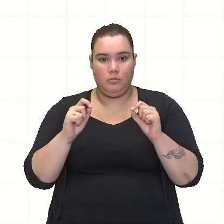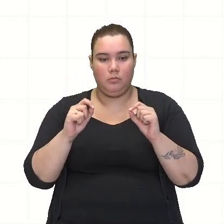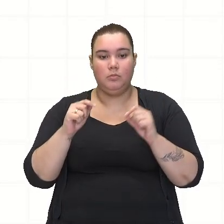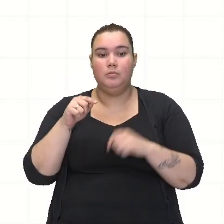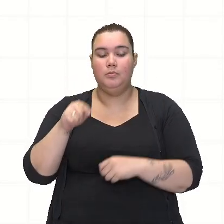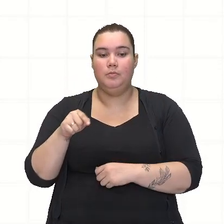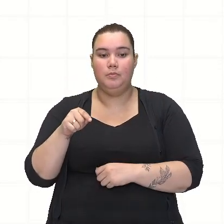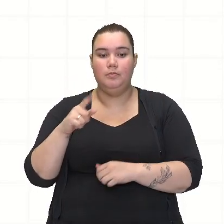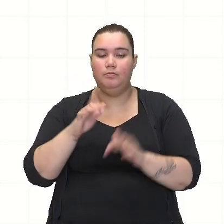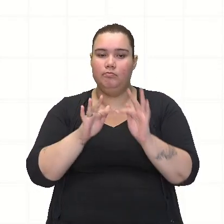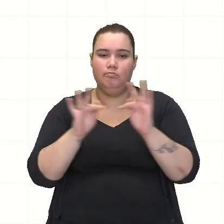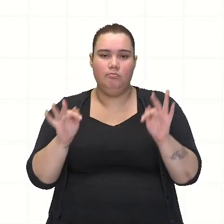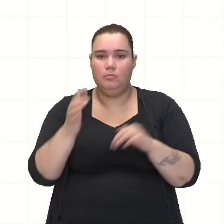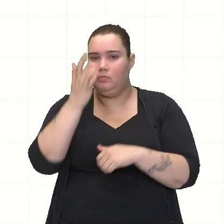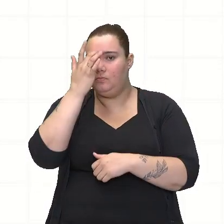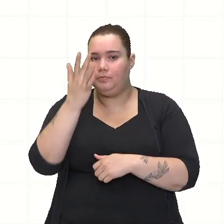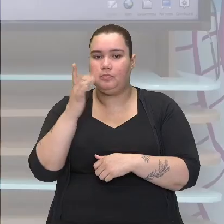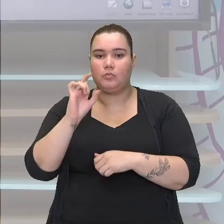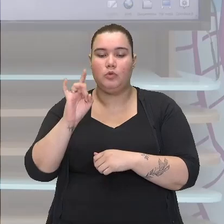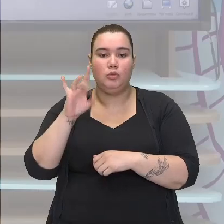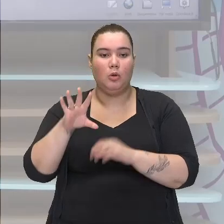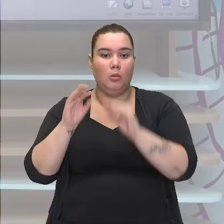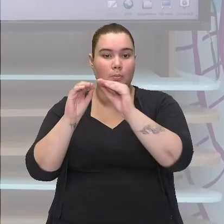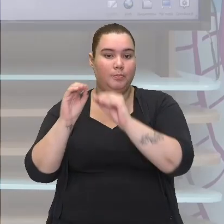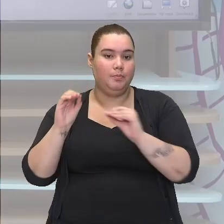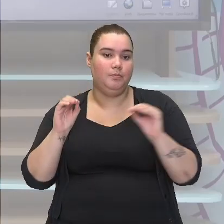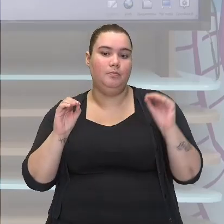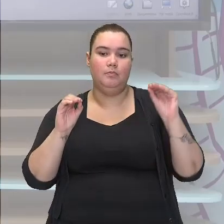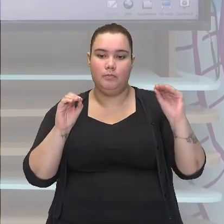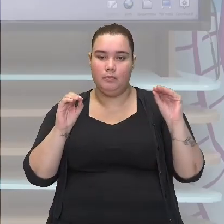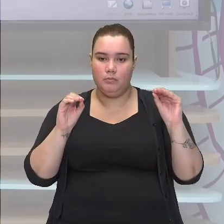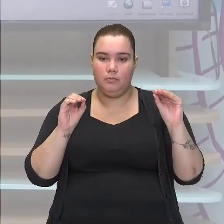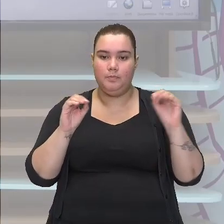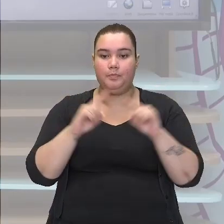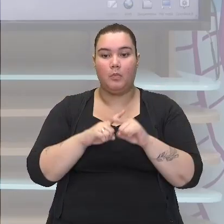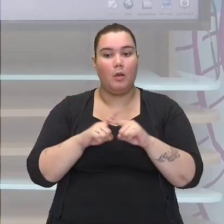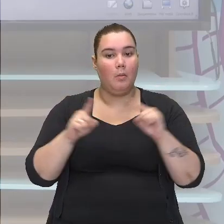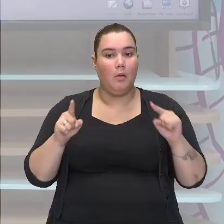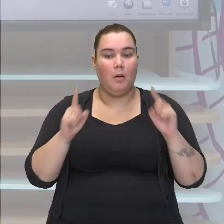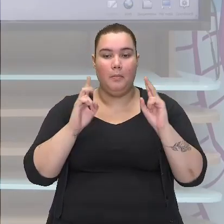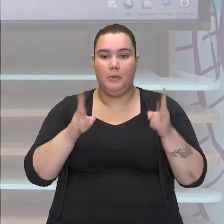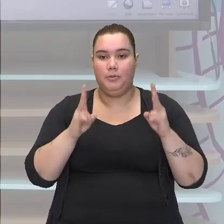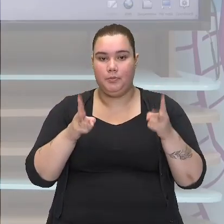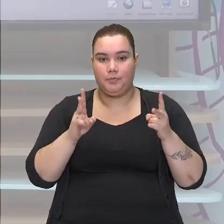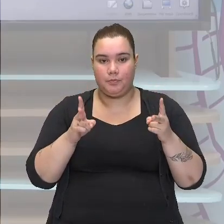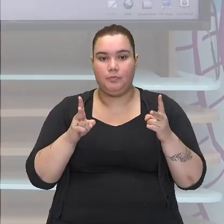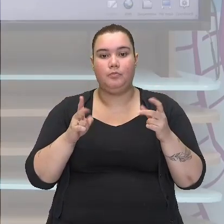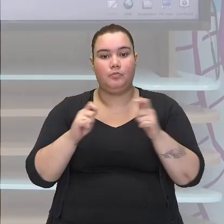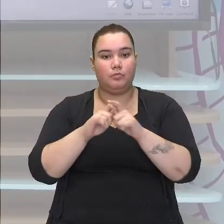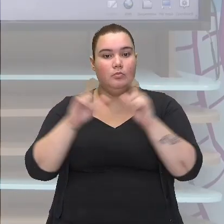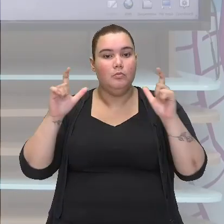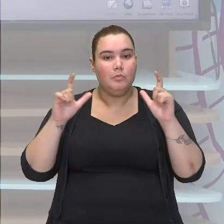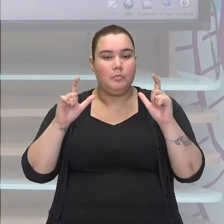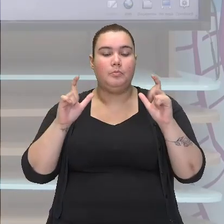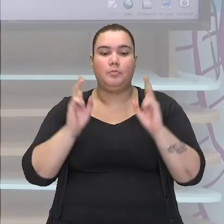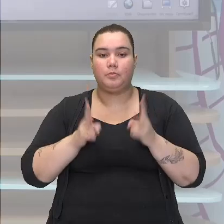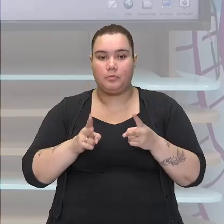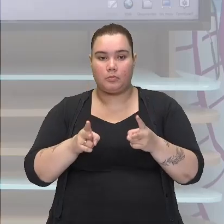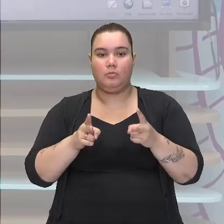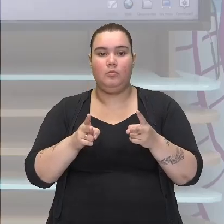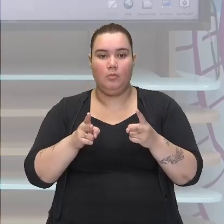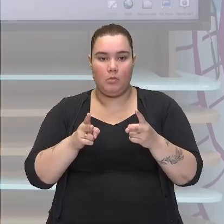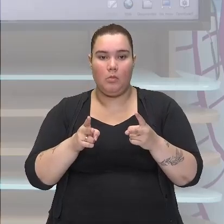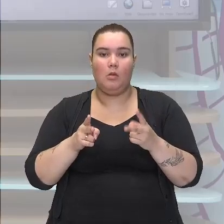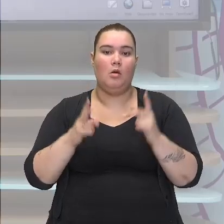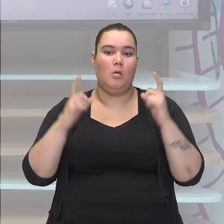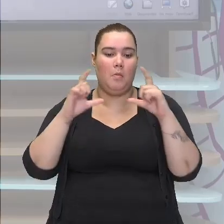nós simplesmente transladamos, só que ele ficou do mesmo tamanho, ele foi do